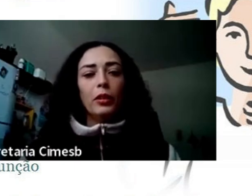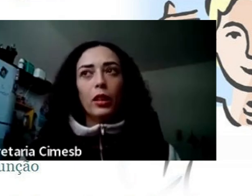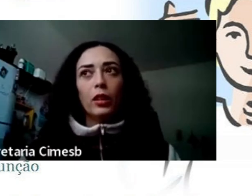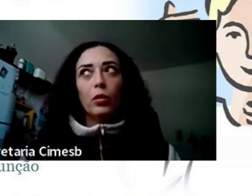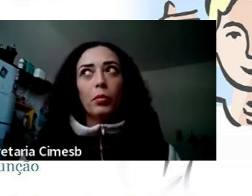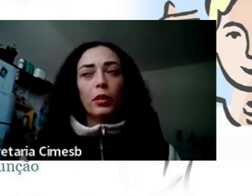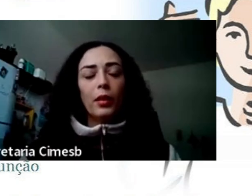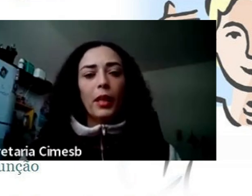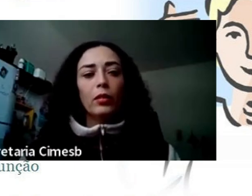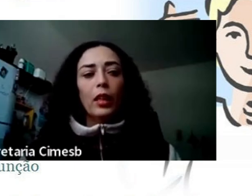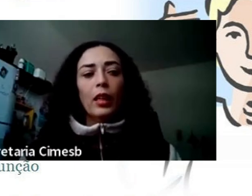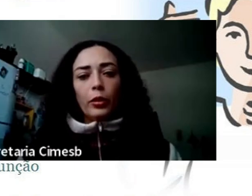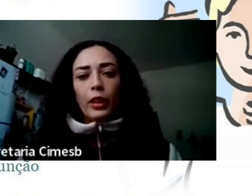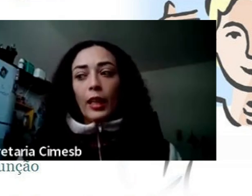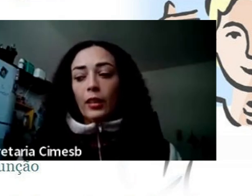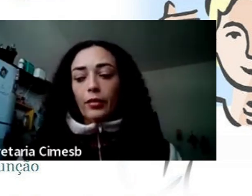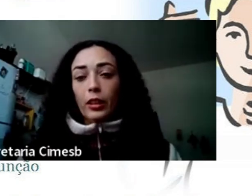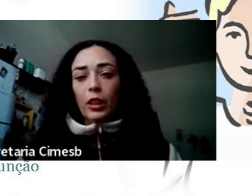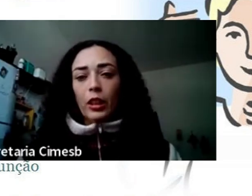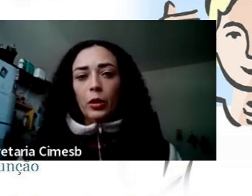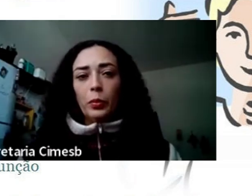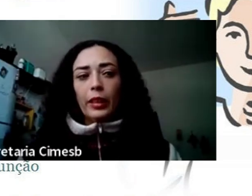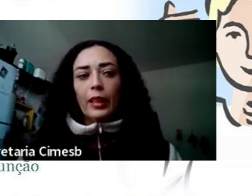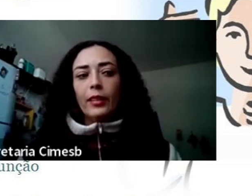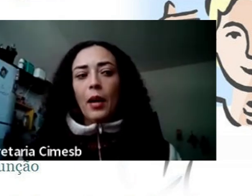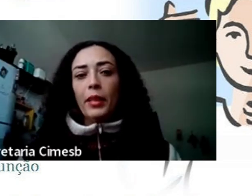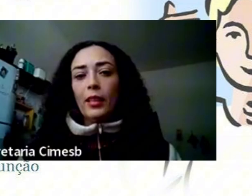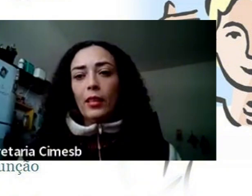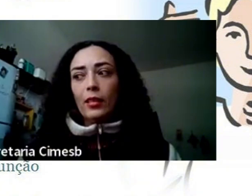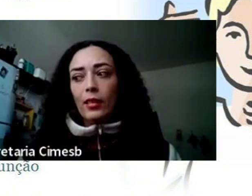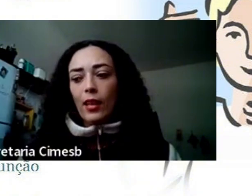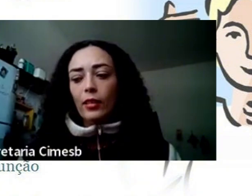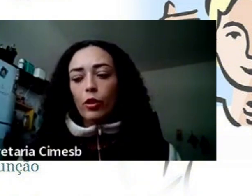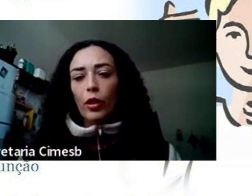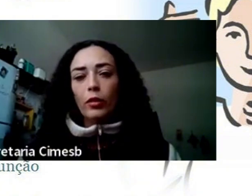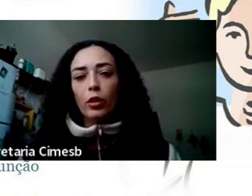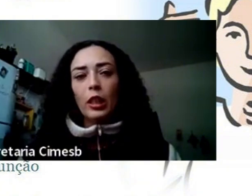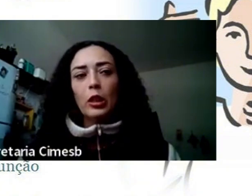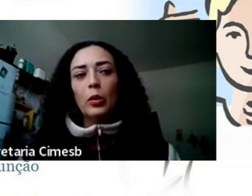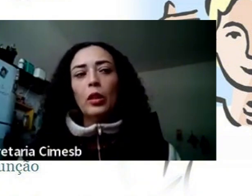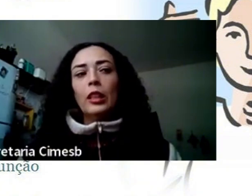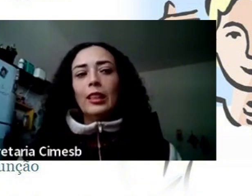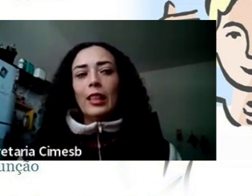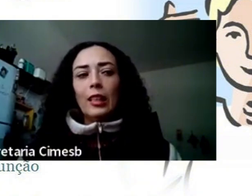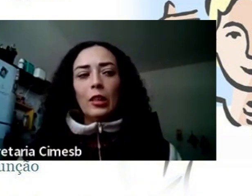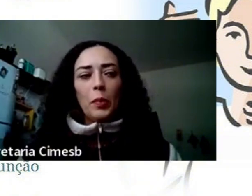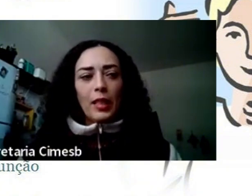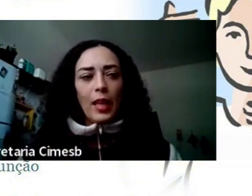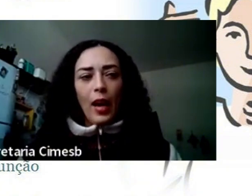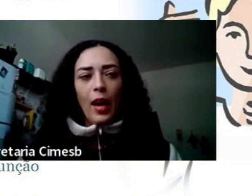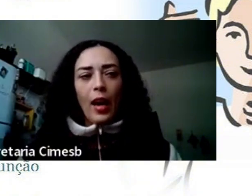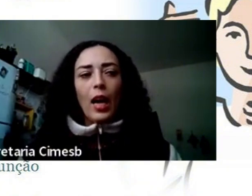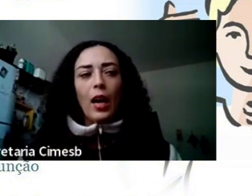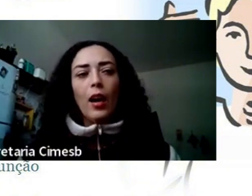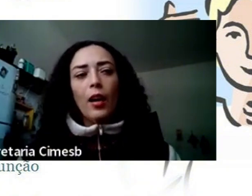ele acaba adquirindo um comportamento dentro de casa infantil, porque ele sabe que se ele se jogar no chão, se ele